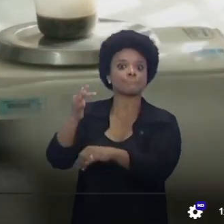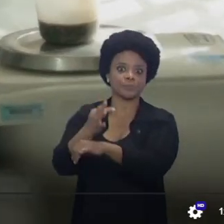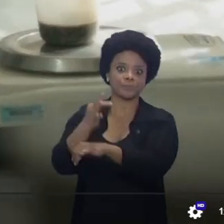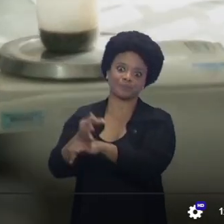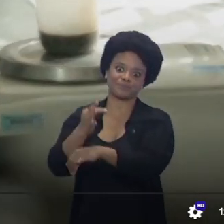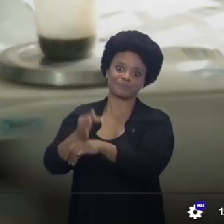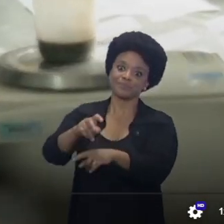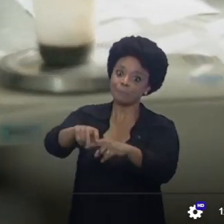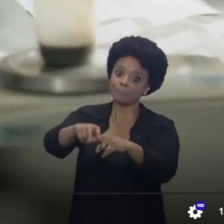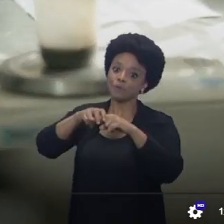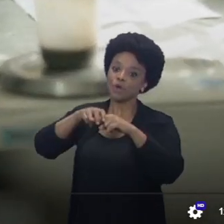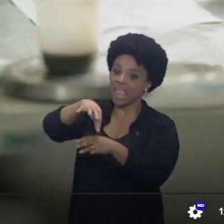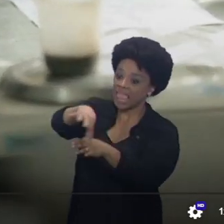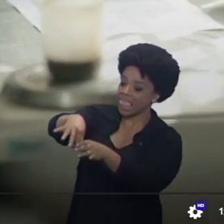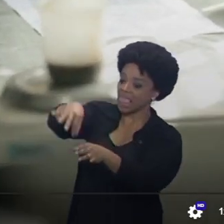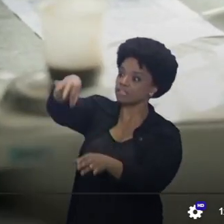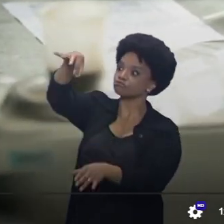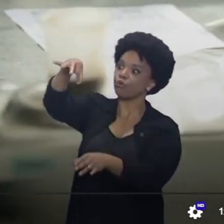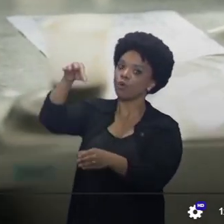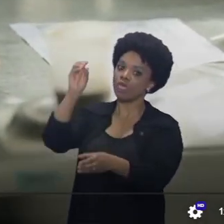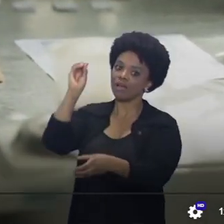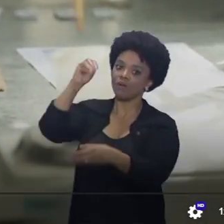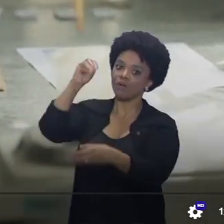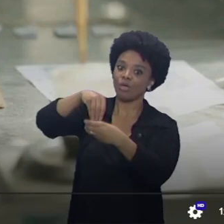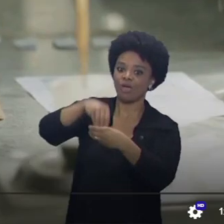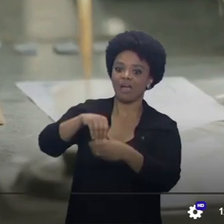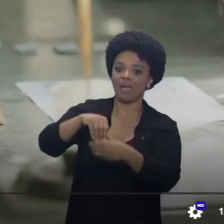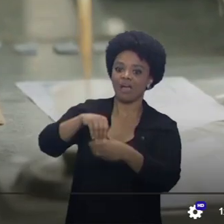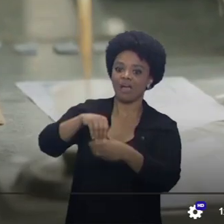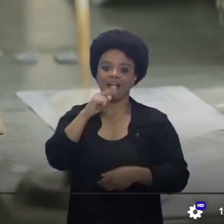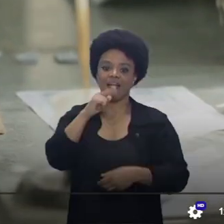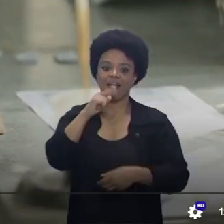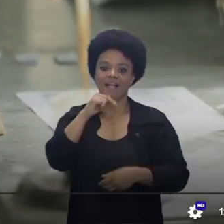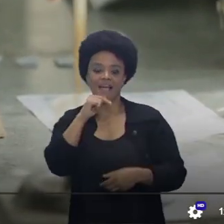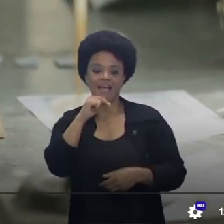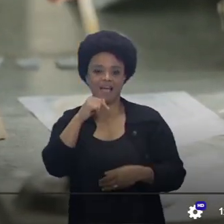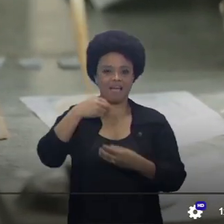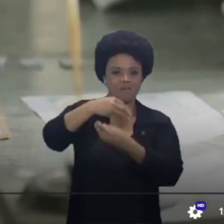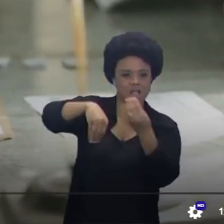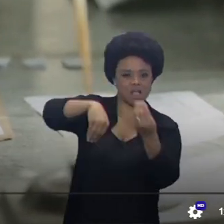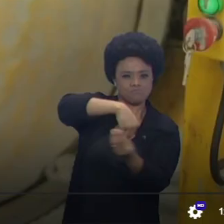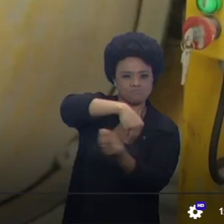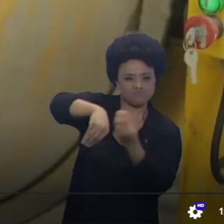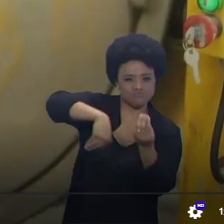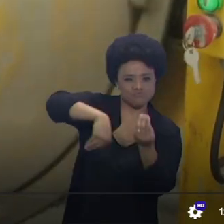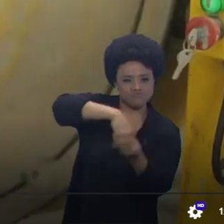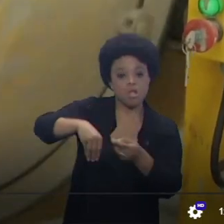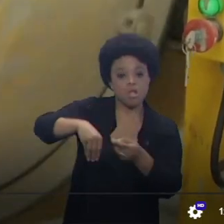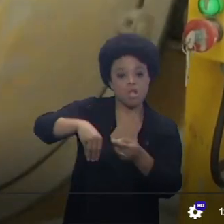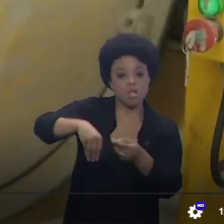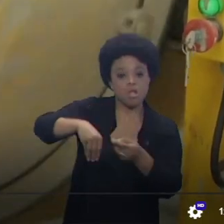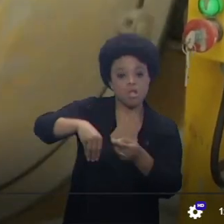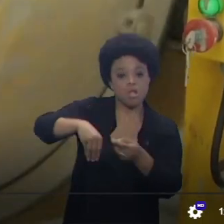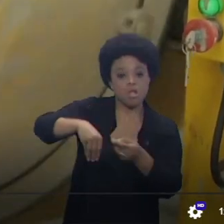escolha do aditivo faz toda a diferença. E nesse caso, o polifuncional aumenta